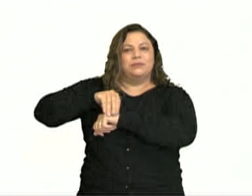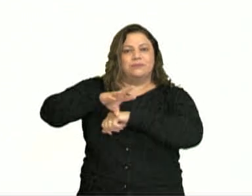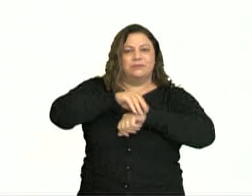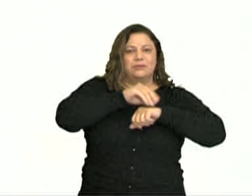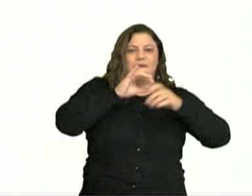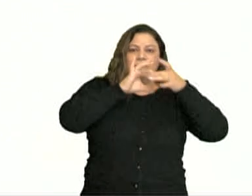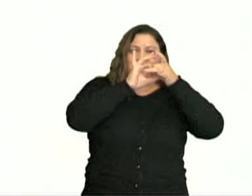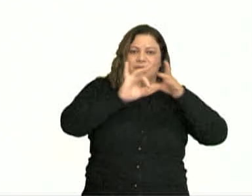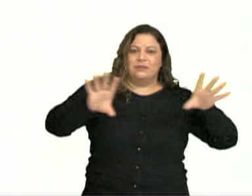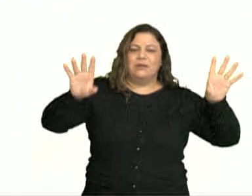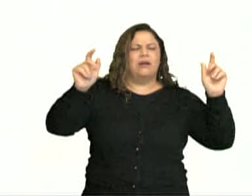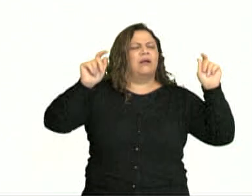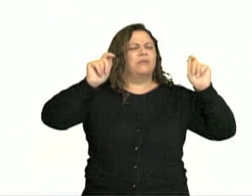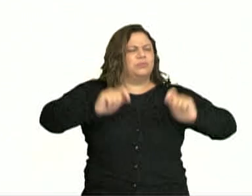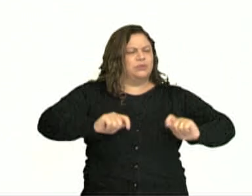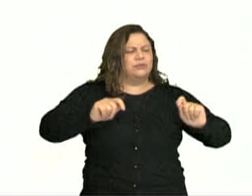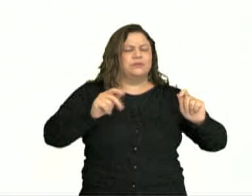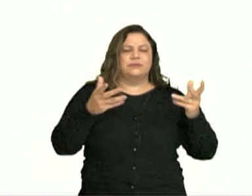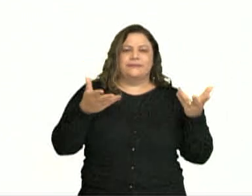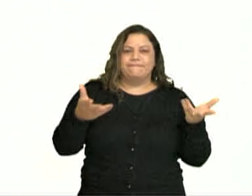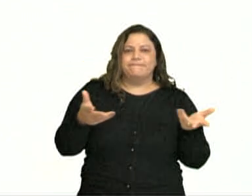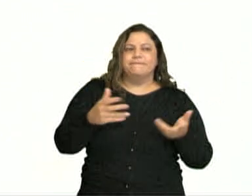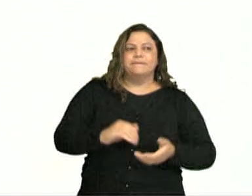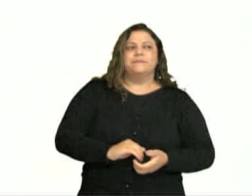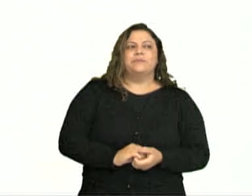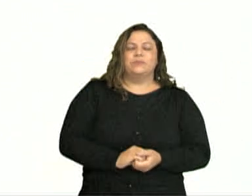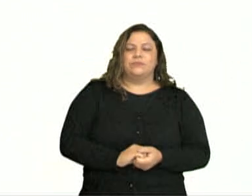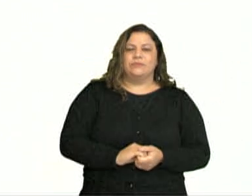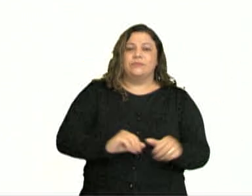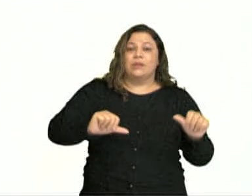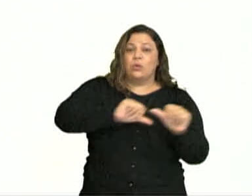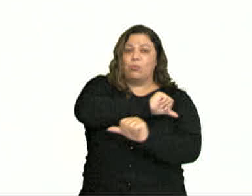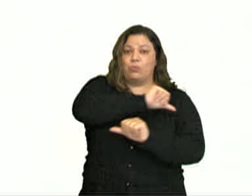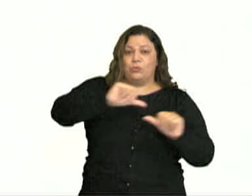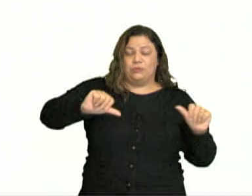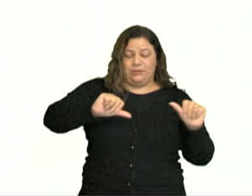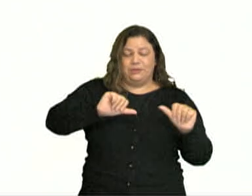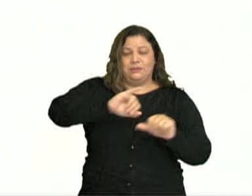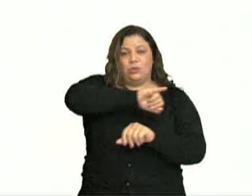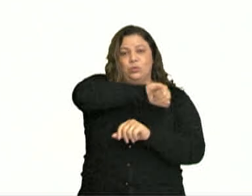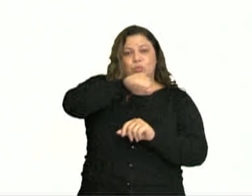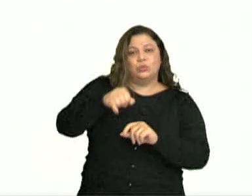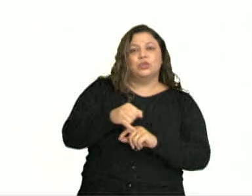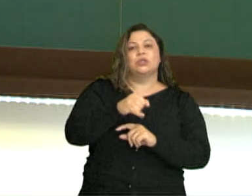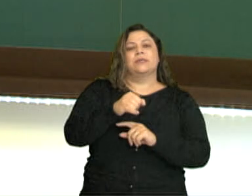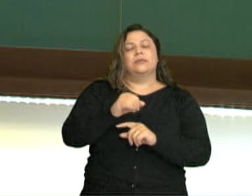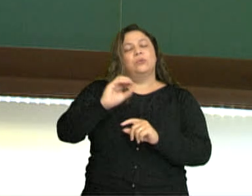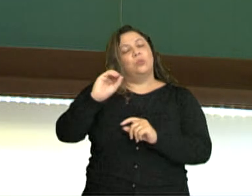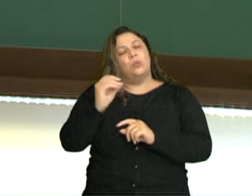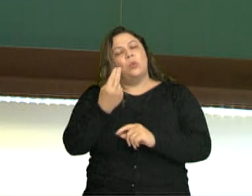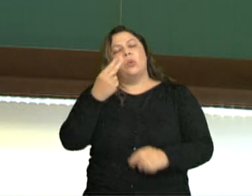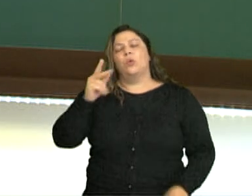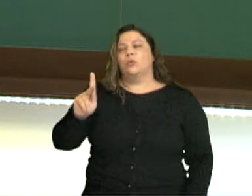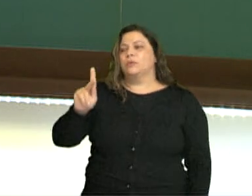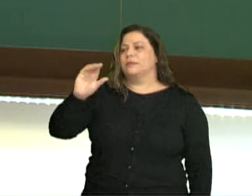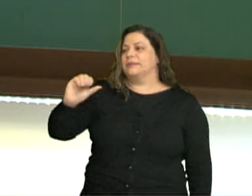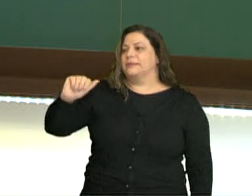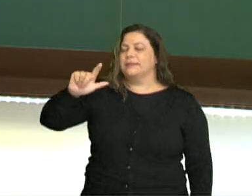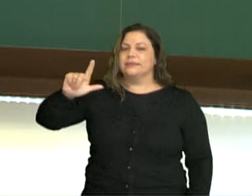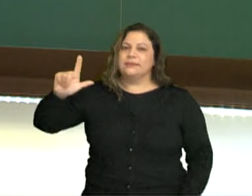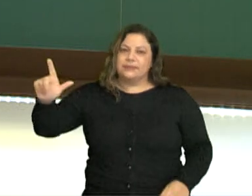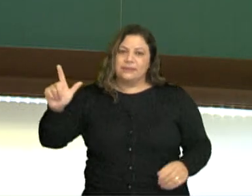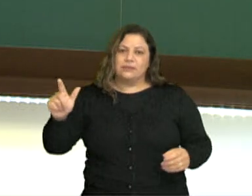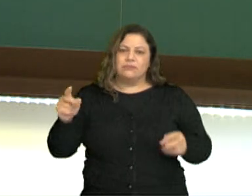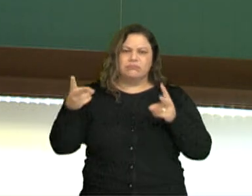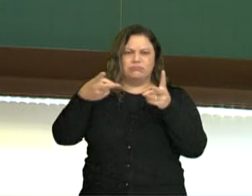Então, a gente pode estar sempre fazendo a conversão entre joules e quilocalorias e observando os dois valores, mesmo